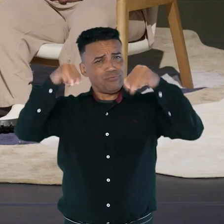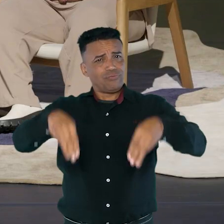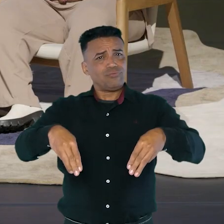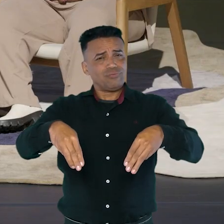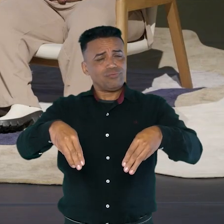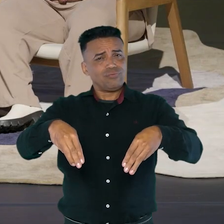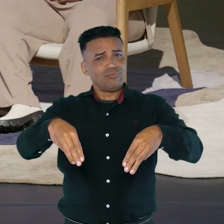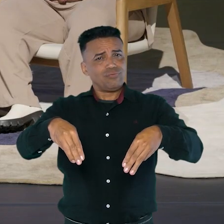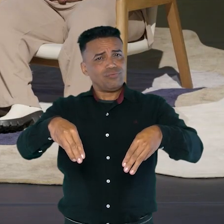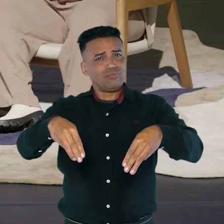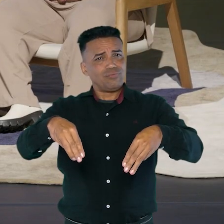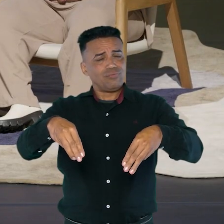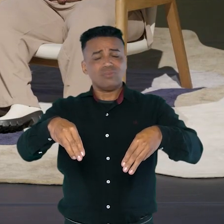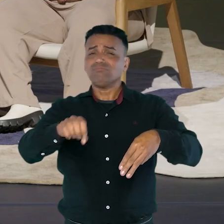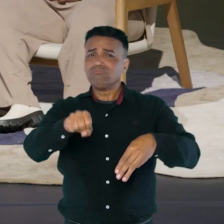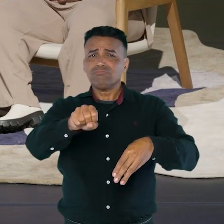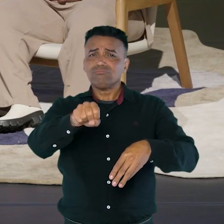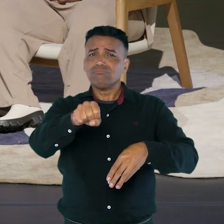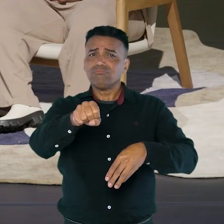com fim.